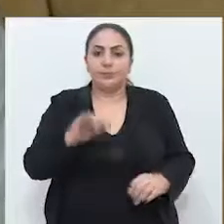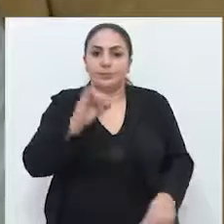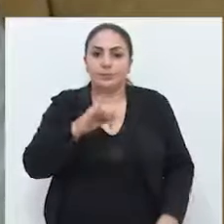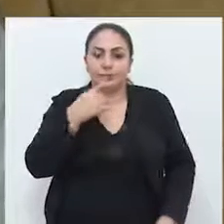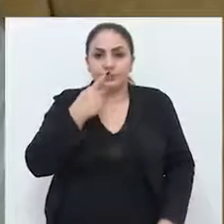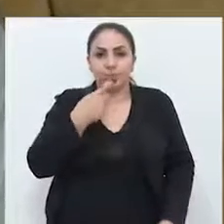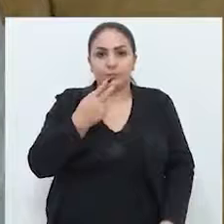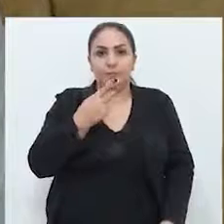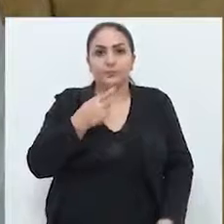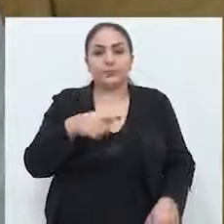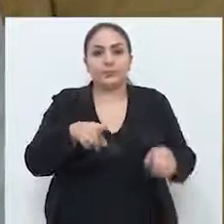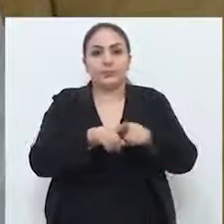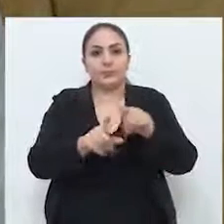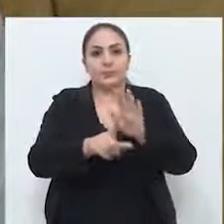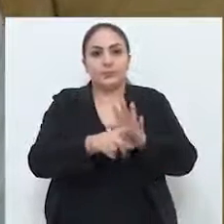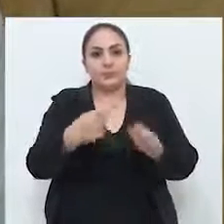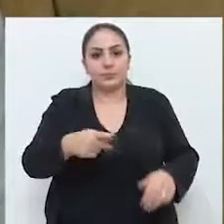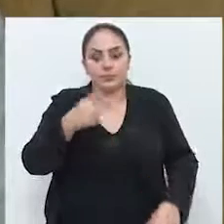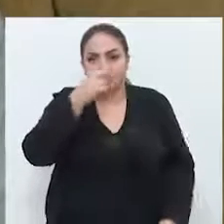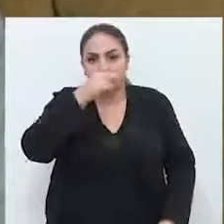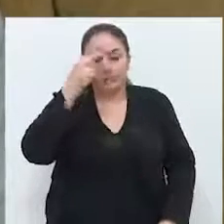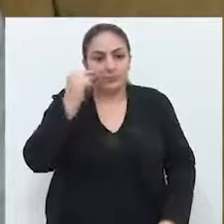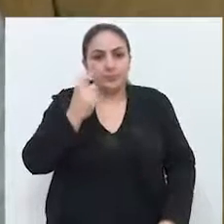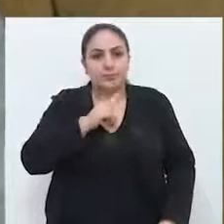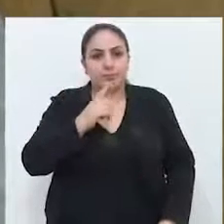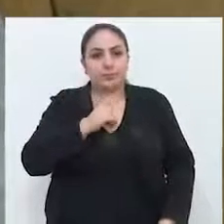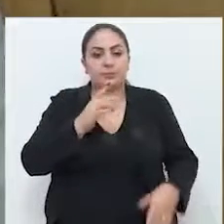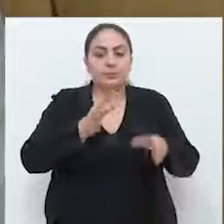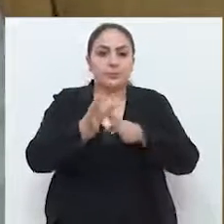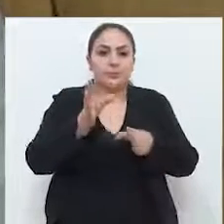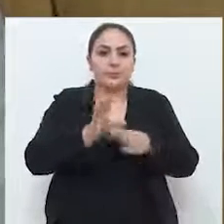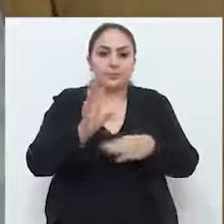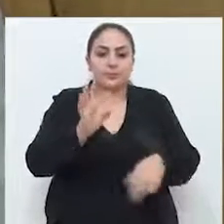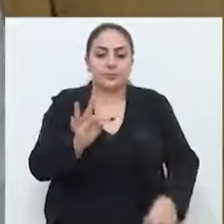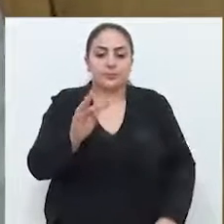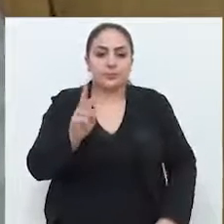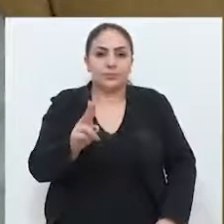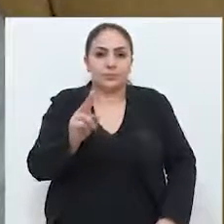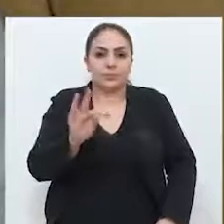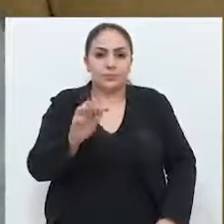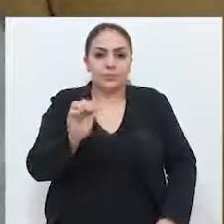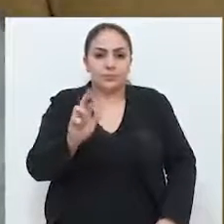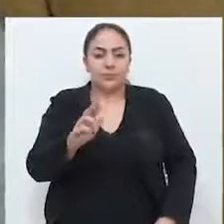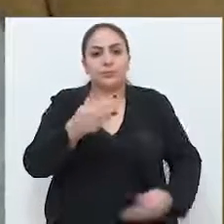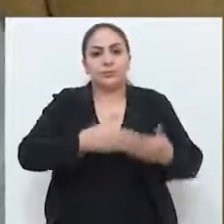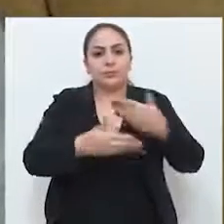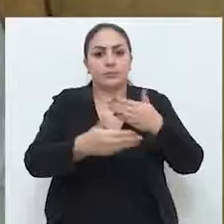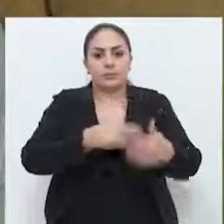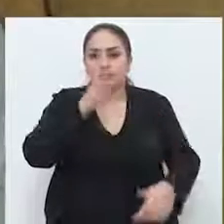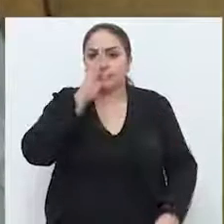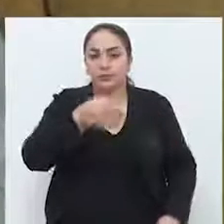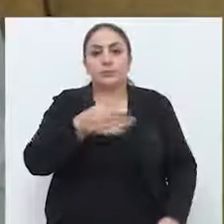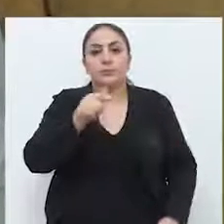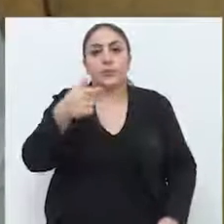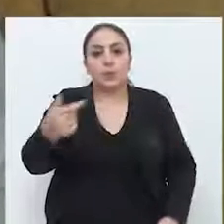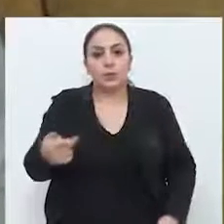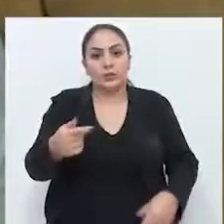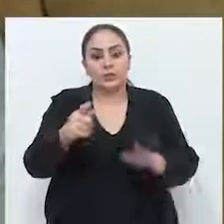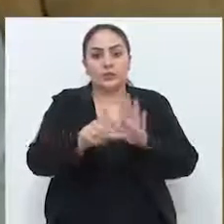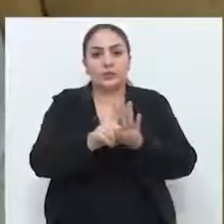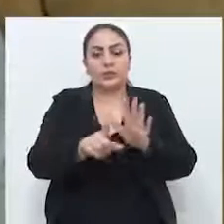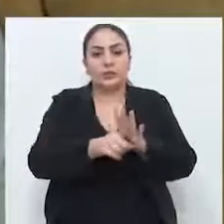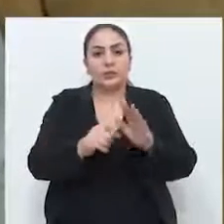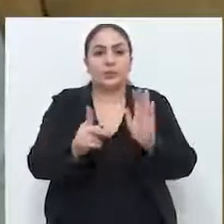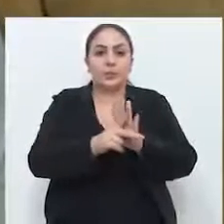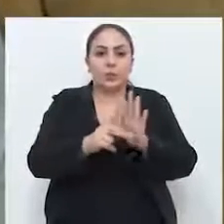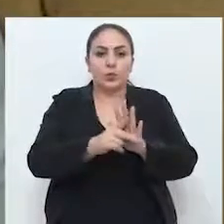importante ressaltar que a lei aqui municipal que dispõe sobre o Conselho Tutelar, ela interage diretamente com outras